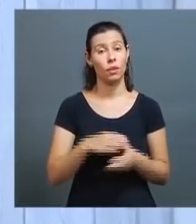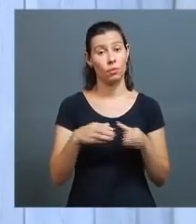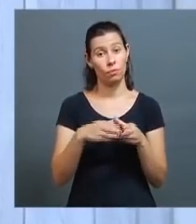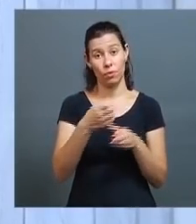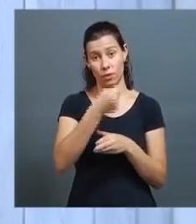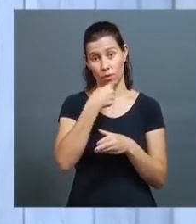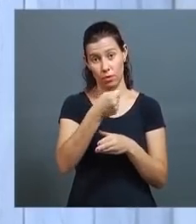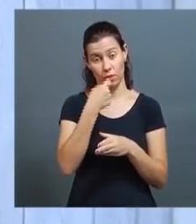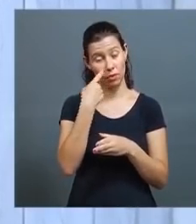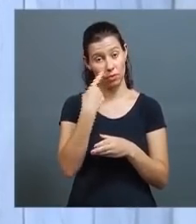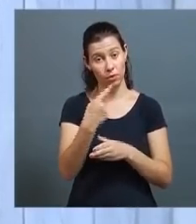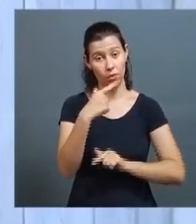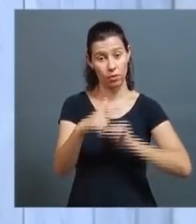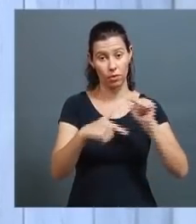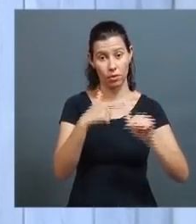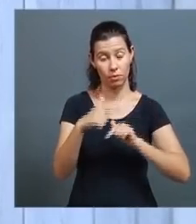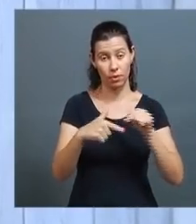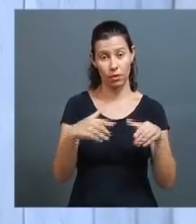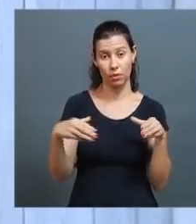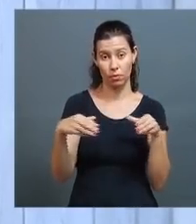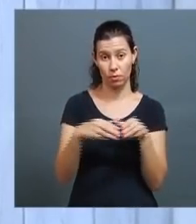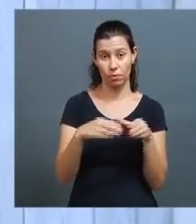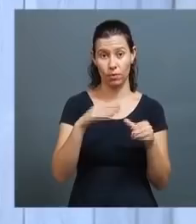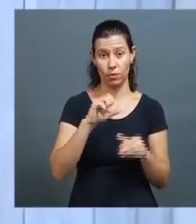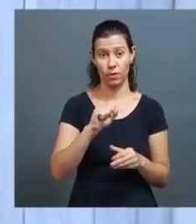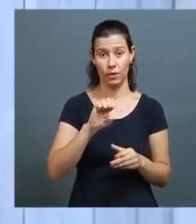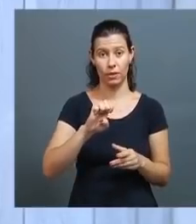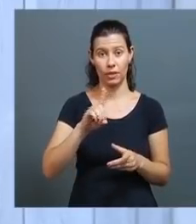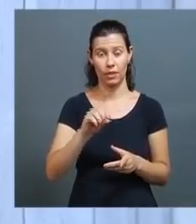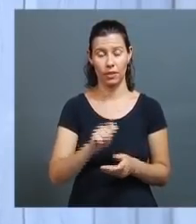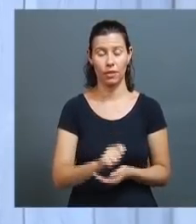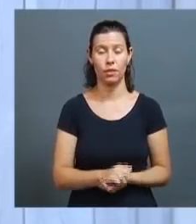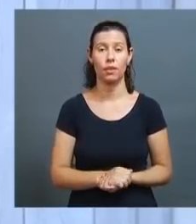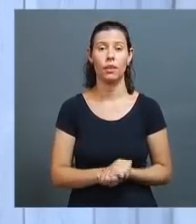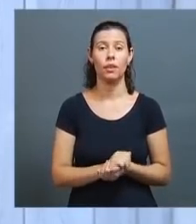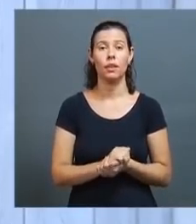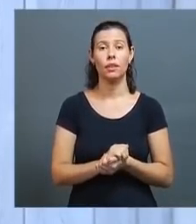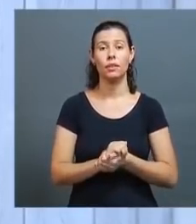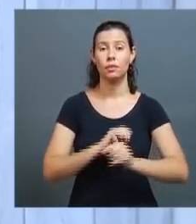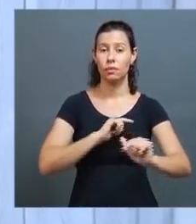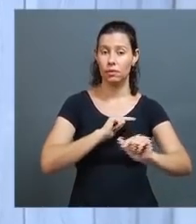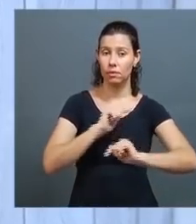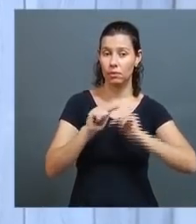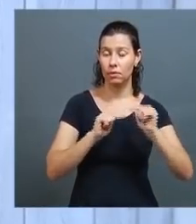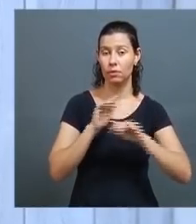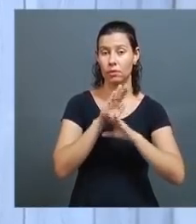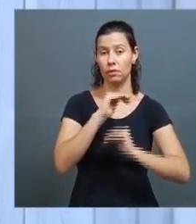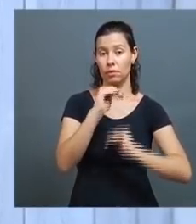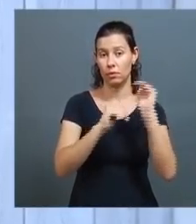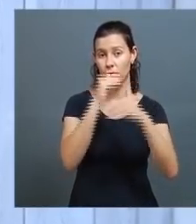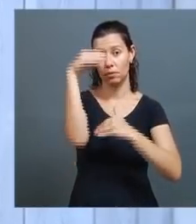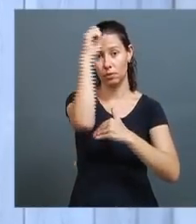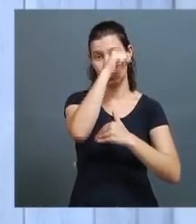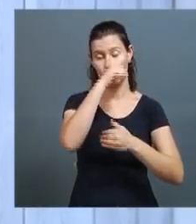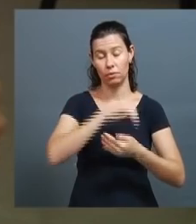reportagem acompanhou um pouco do trabalho da equipe do SEDA, Serviço Especializado em Desenvolvimento e